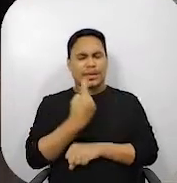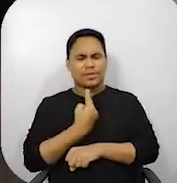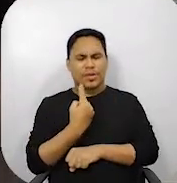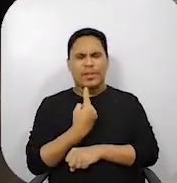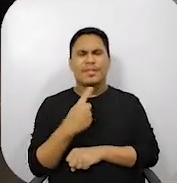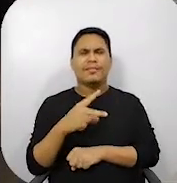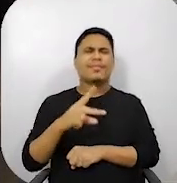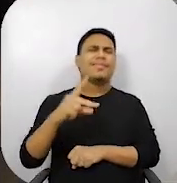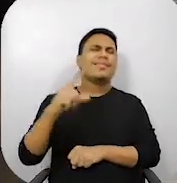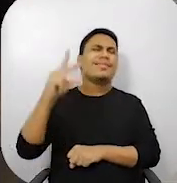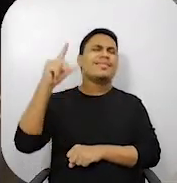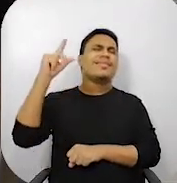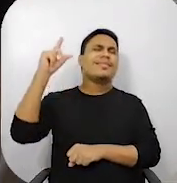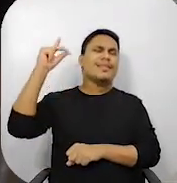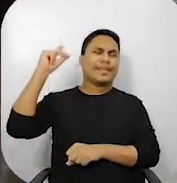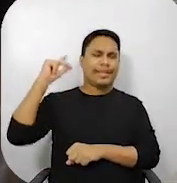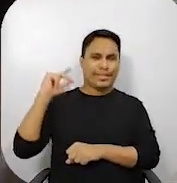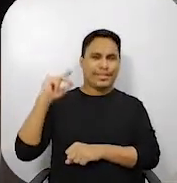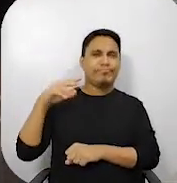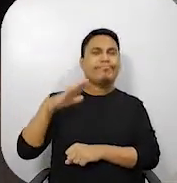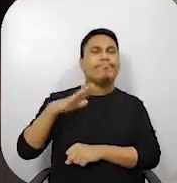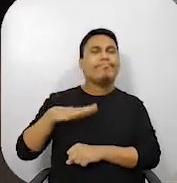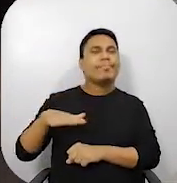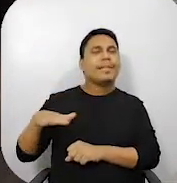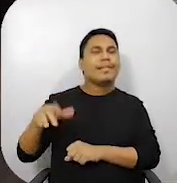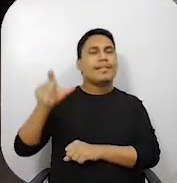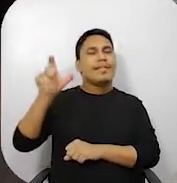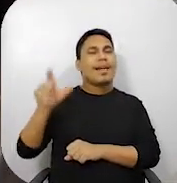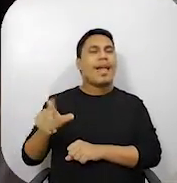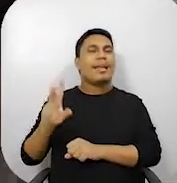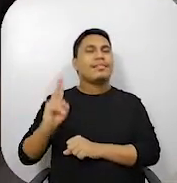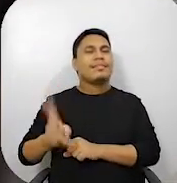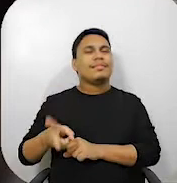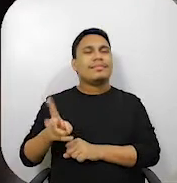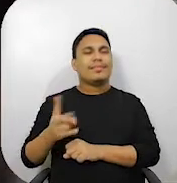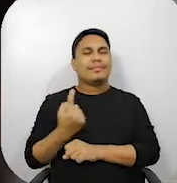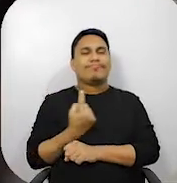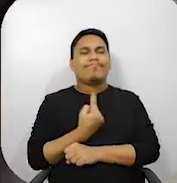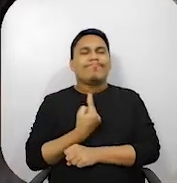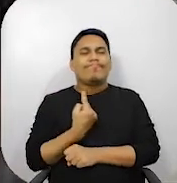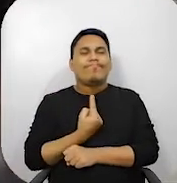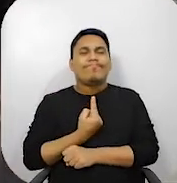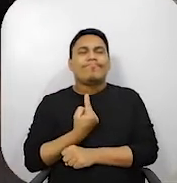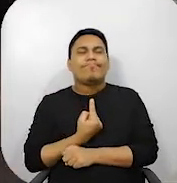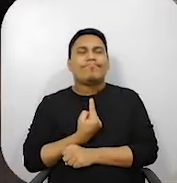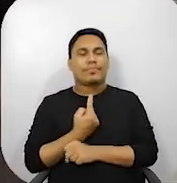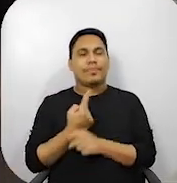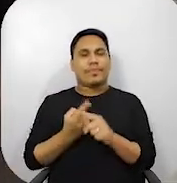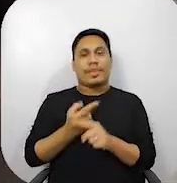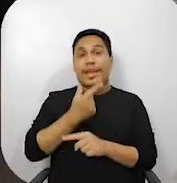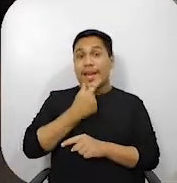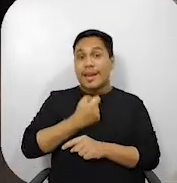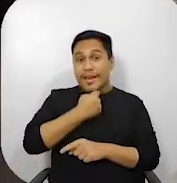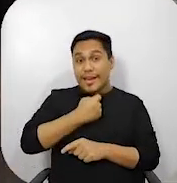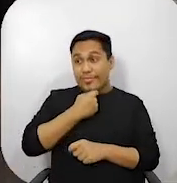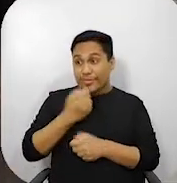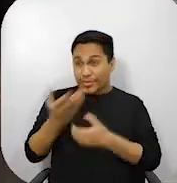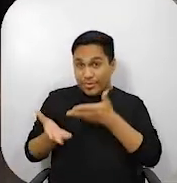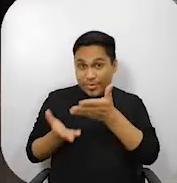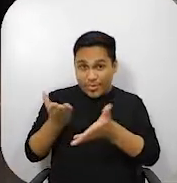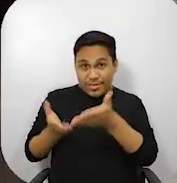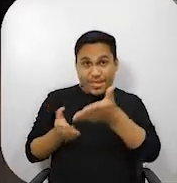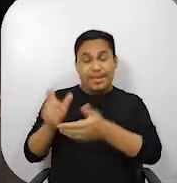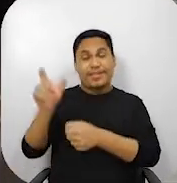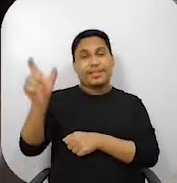que desde pequena ela foi uma foi muito solitária uma pessoa que é criada pela avó e tudo e ela conseguiu